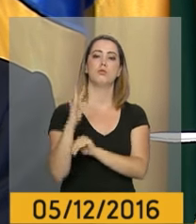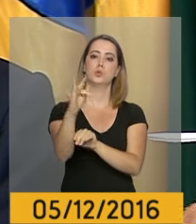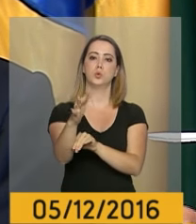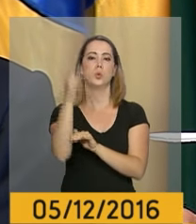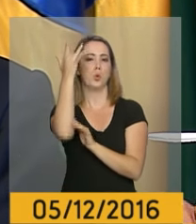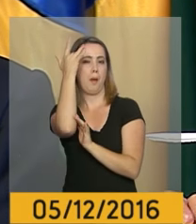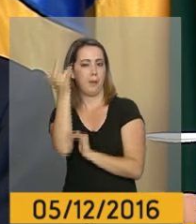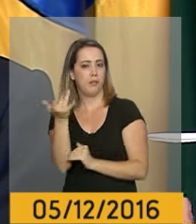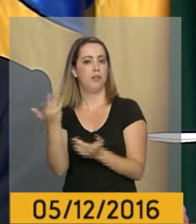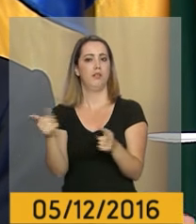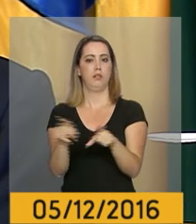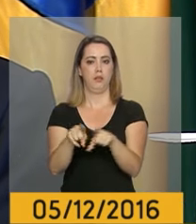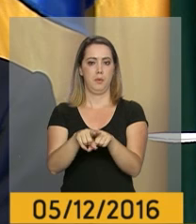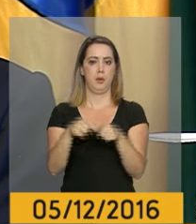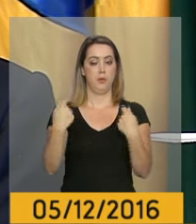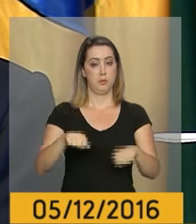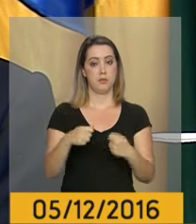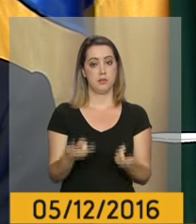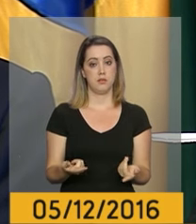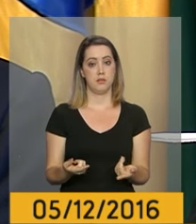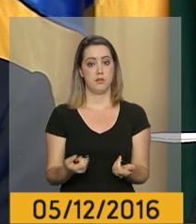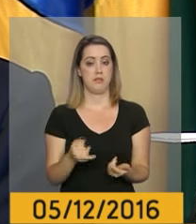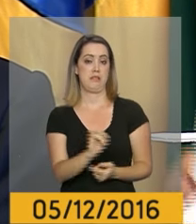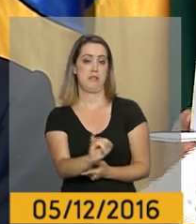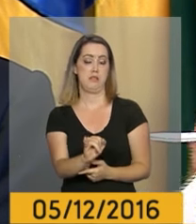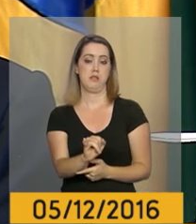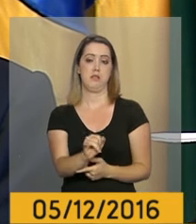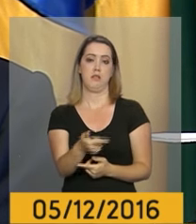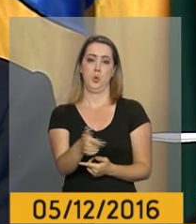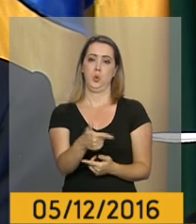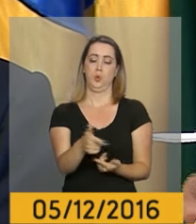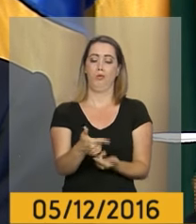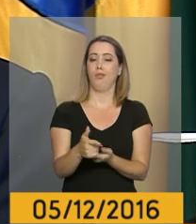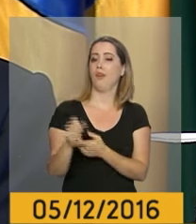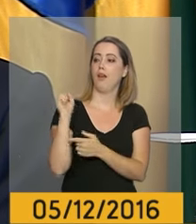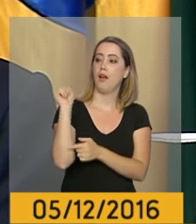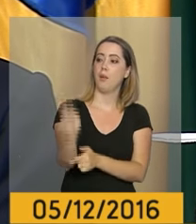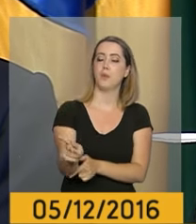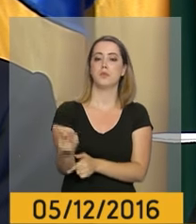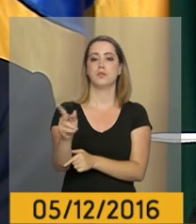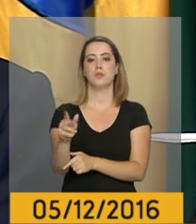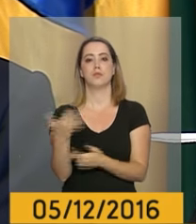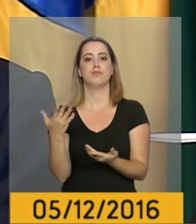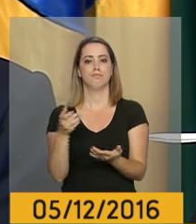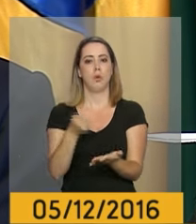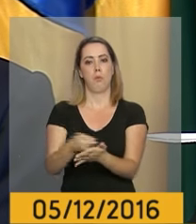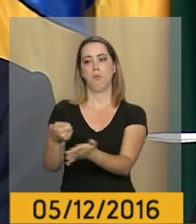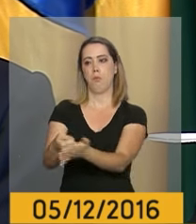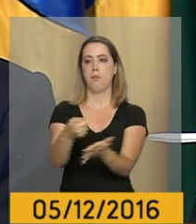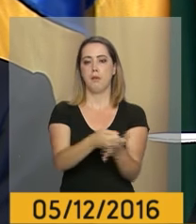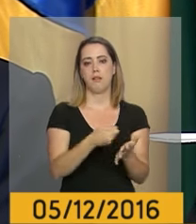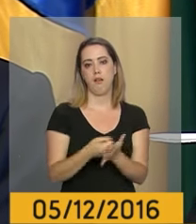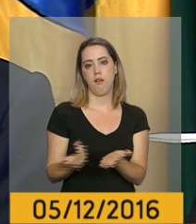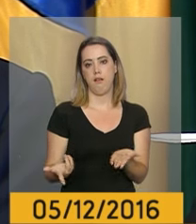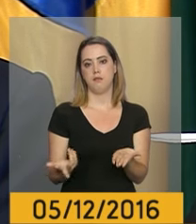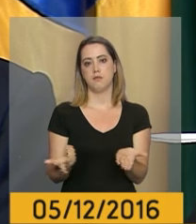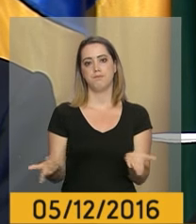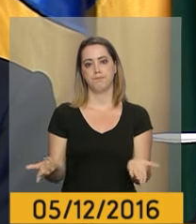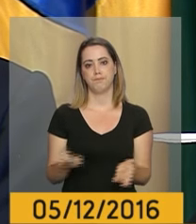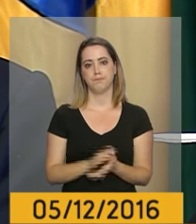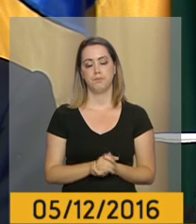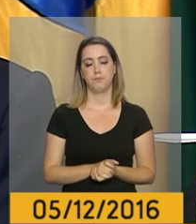senão amanhã não teremos uma previdência sustentada ou sustentável.